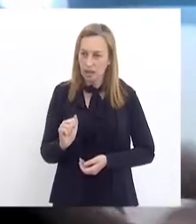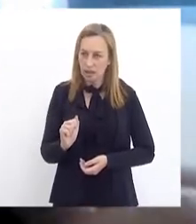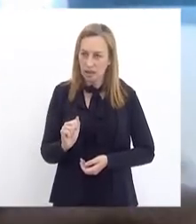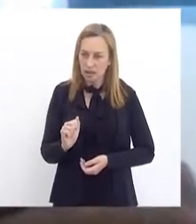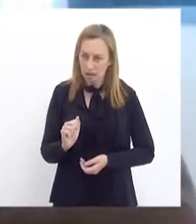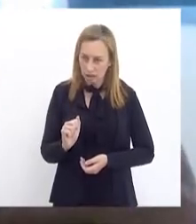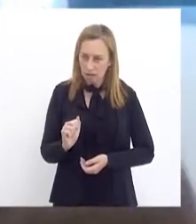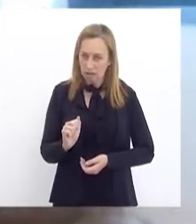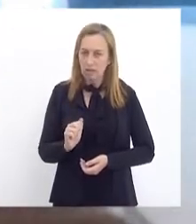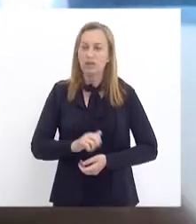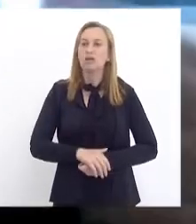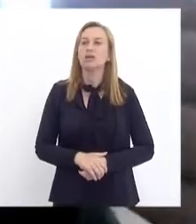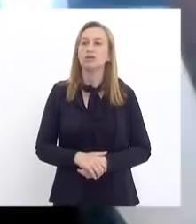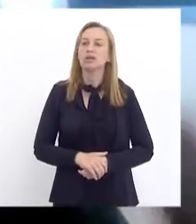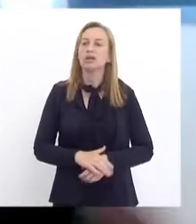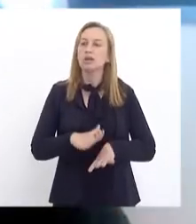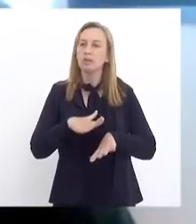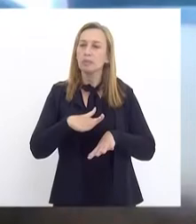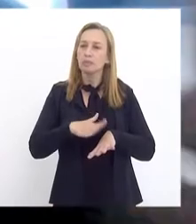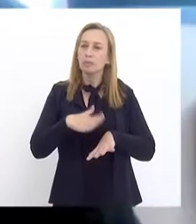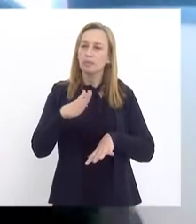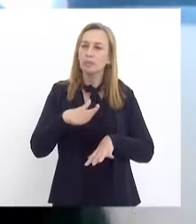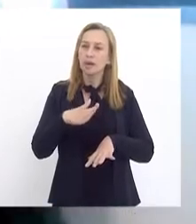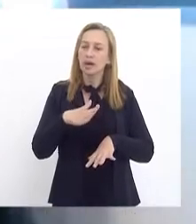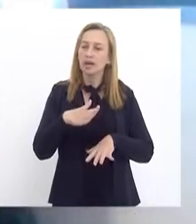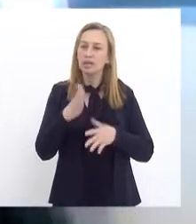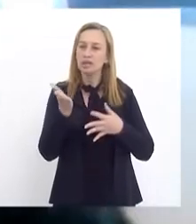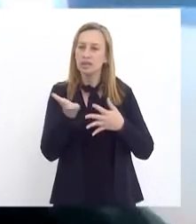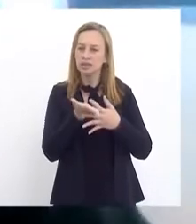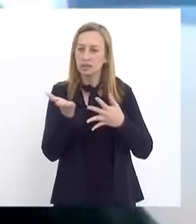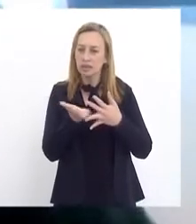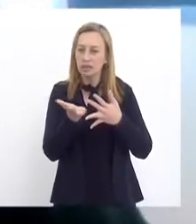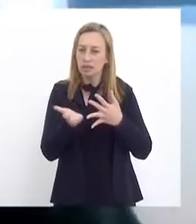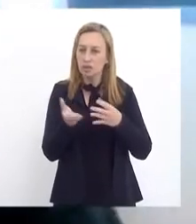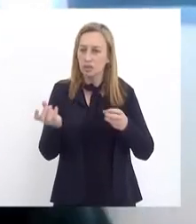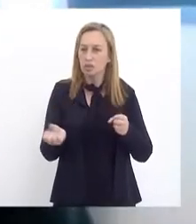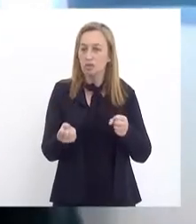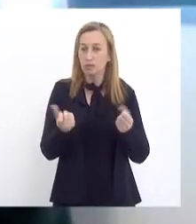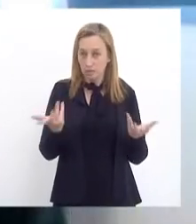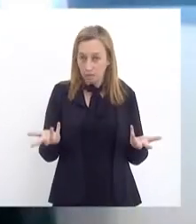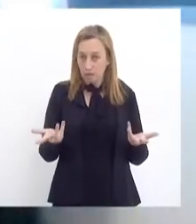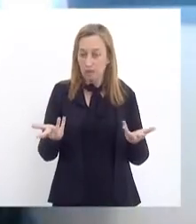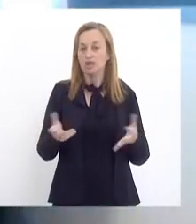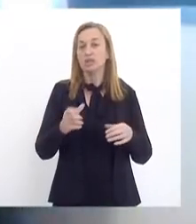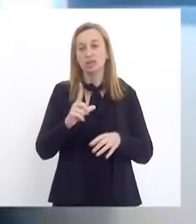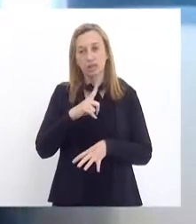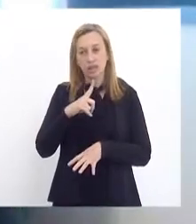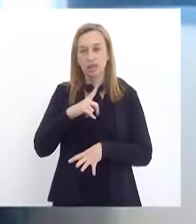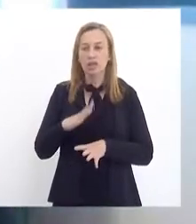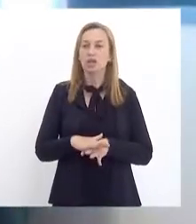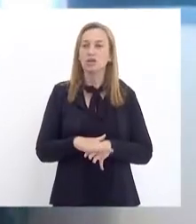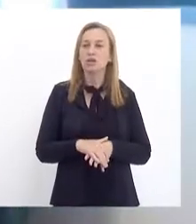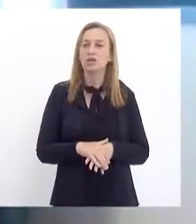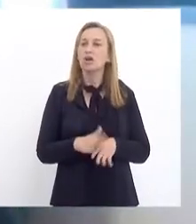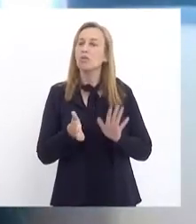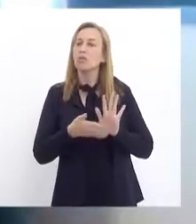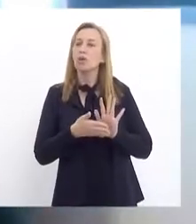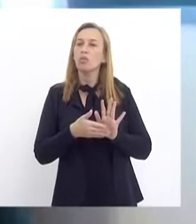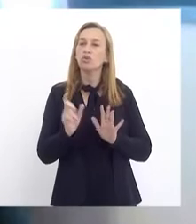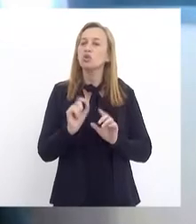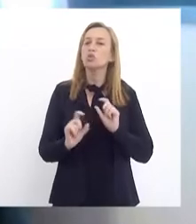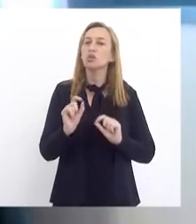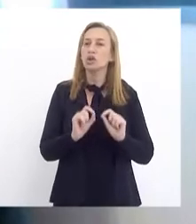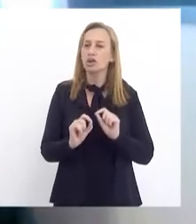afrouxados, ou seja, muito mais parcelamentos e construções seriam feitos. Isso foi feito sobrepondo os